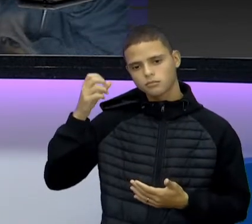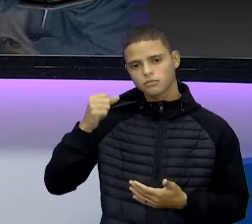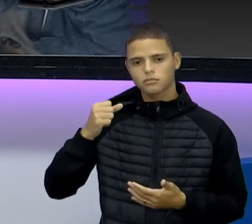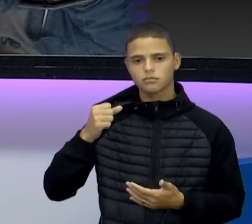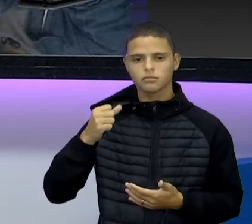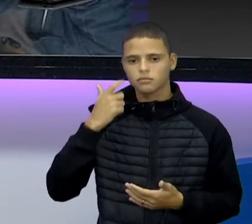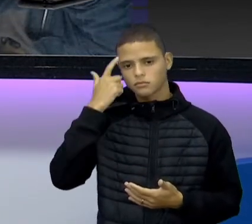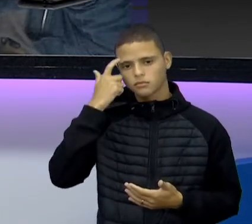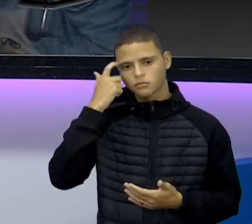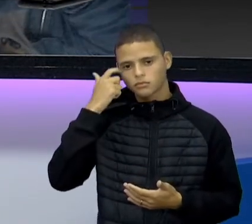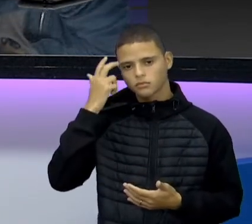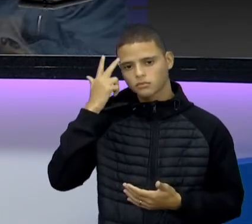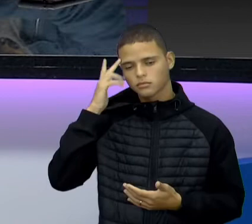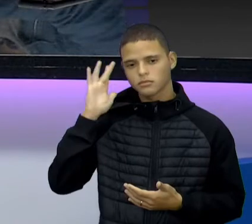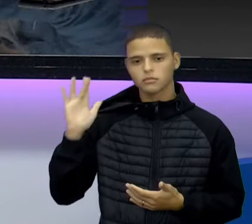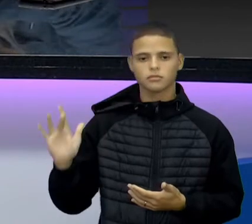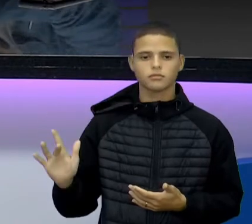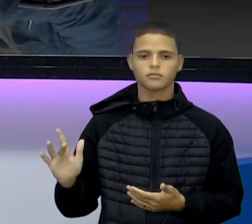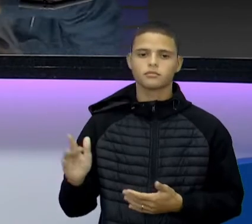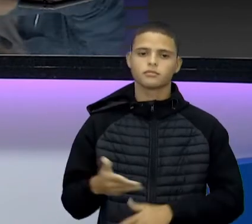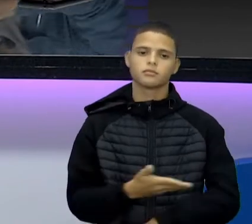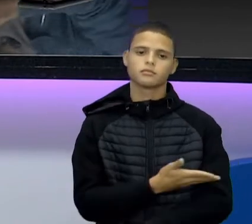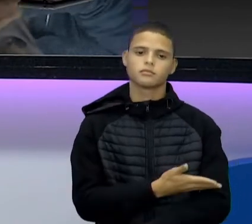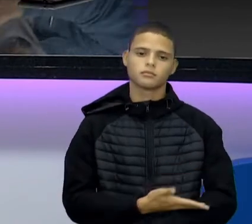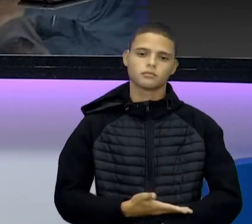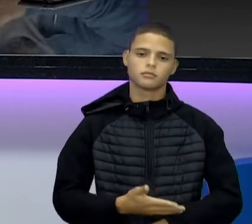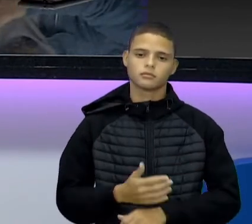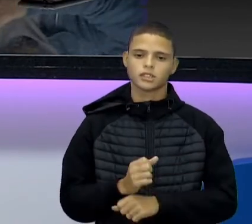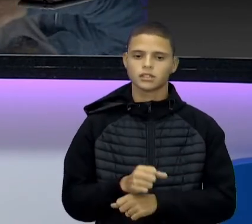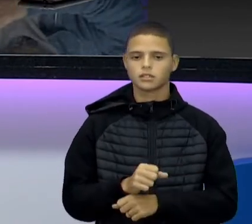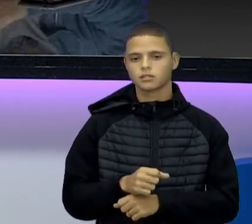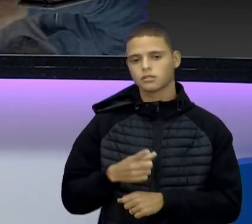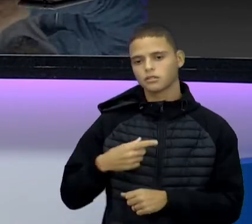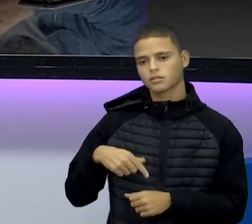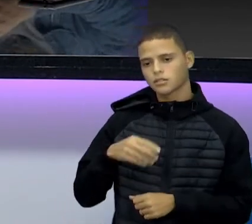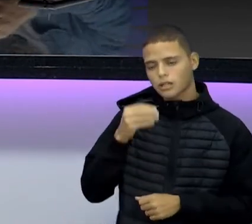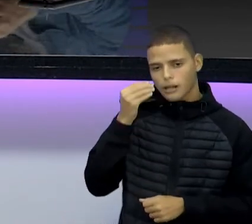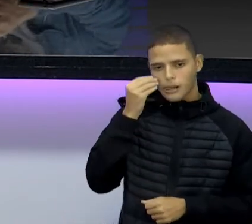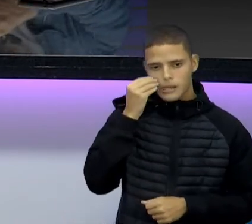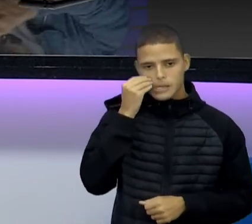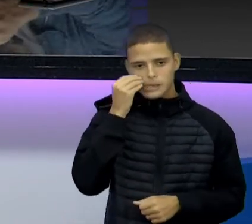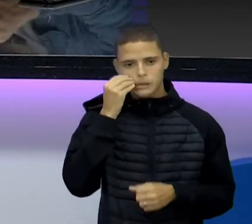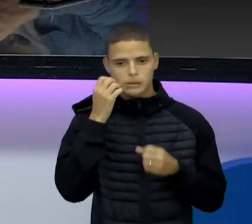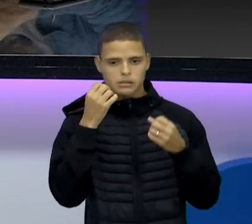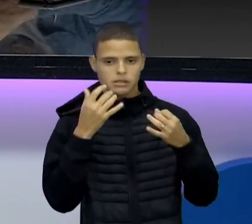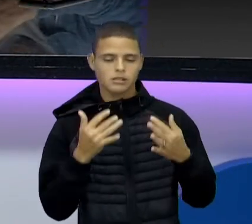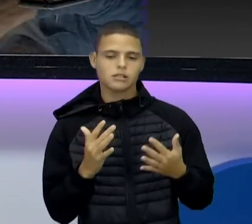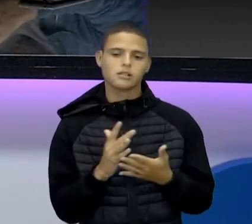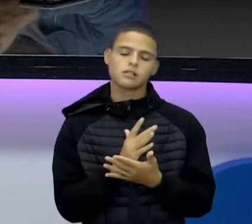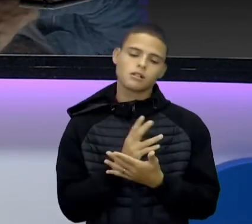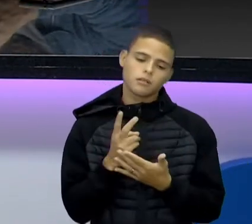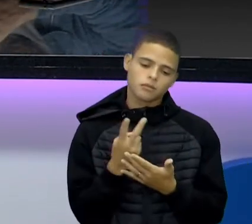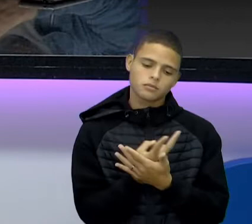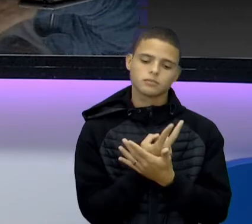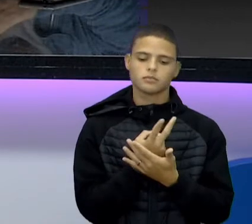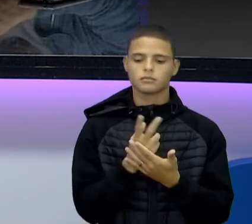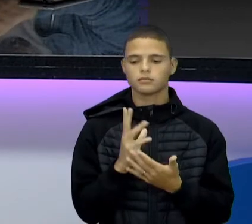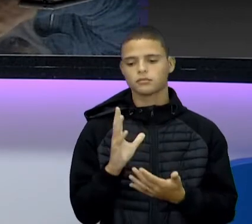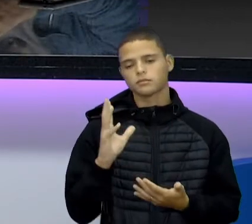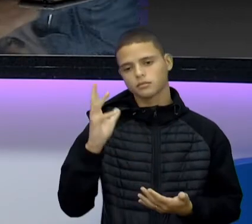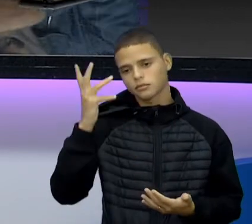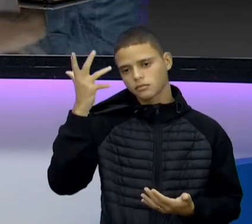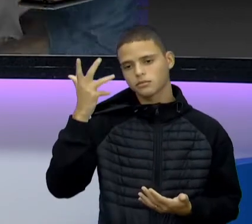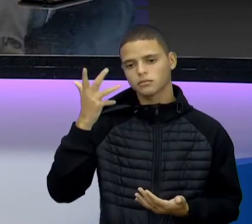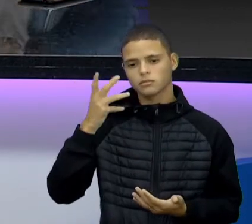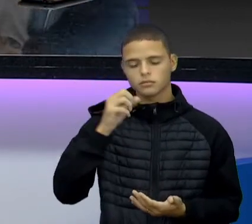dizer? É muito comum a gente tentar justificar essas nossas falhas, esses nossos erros, essa